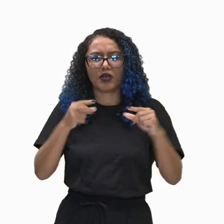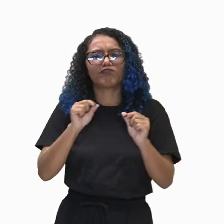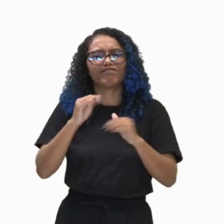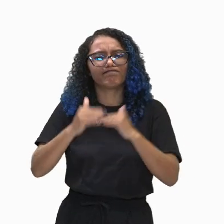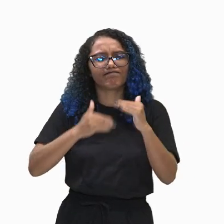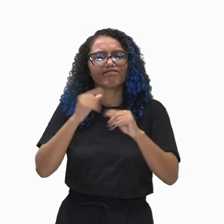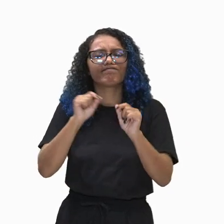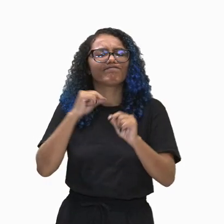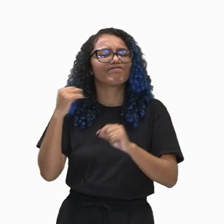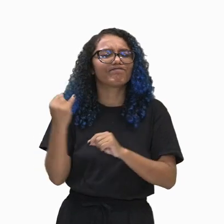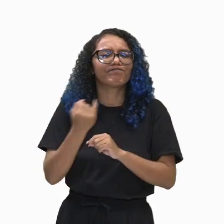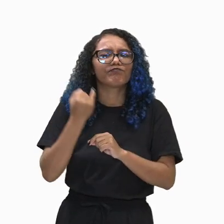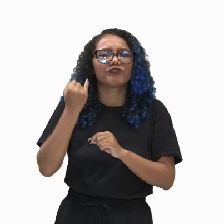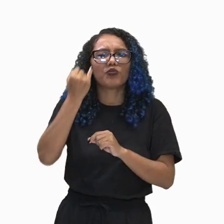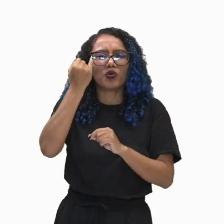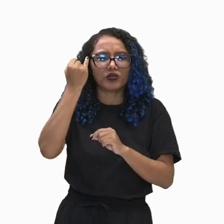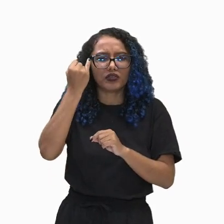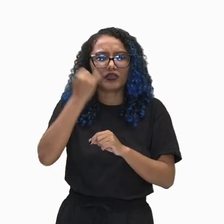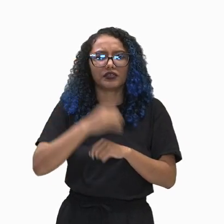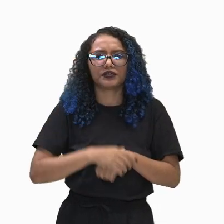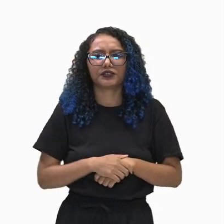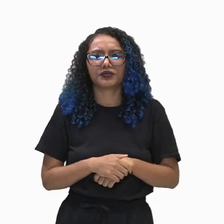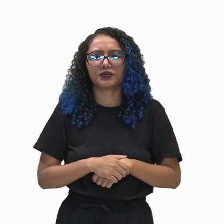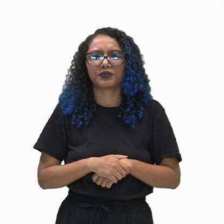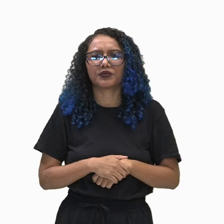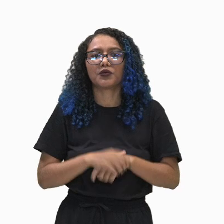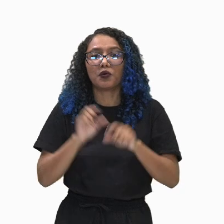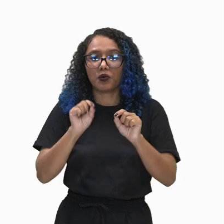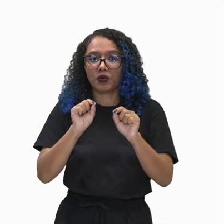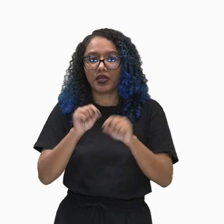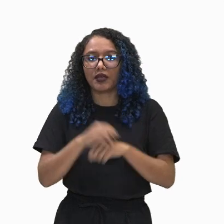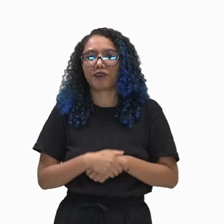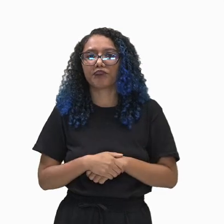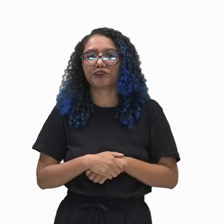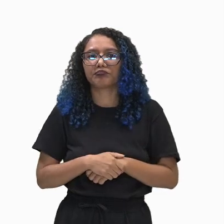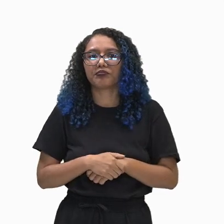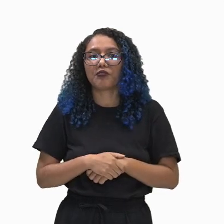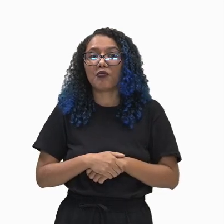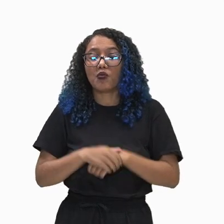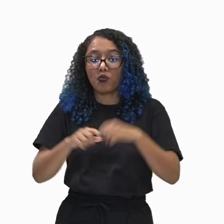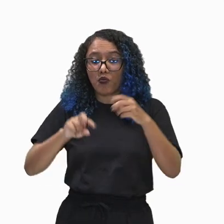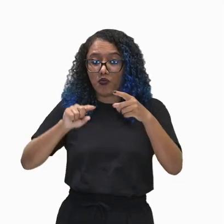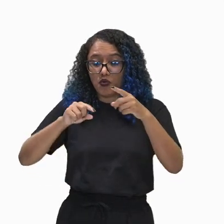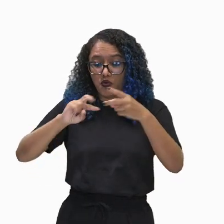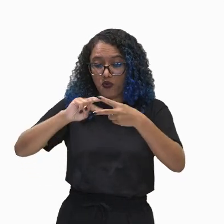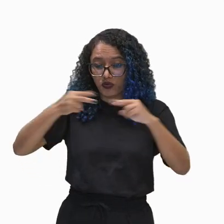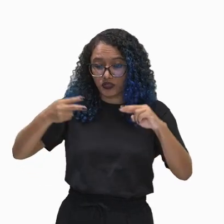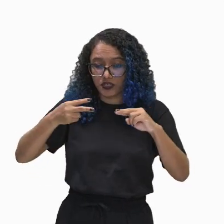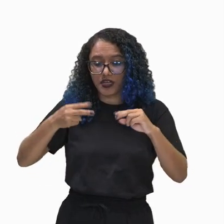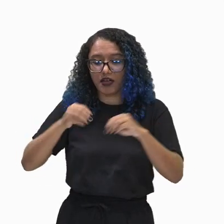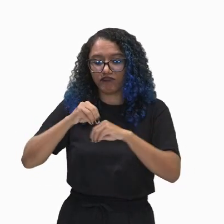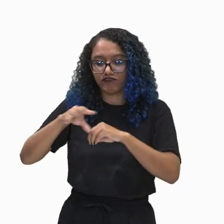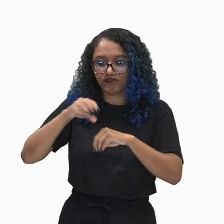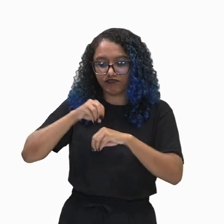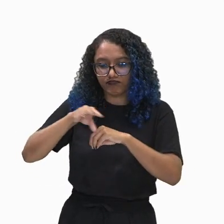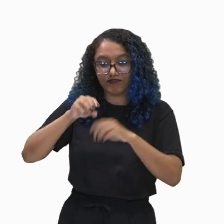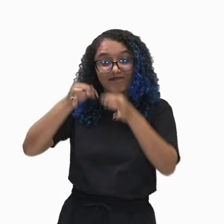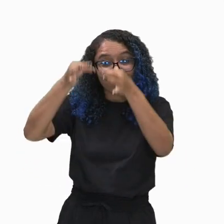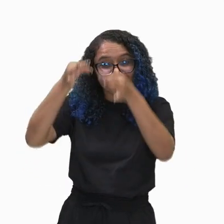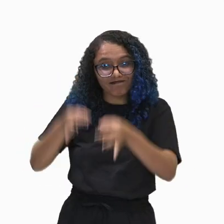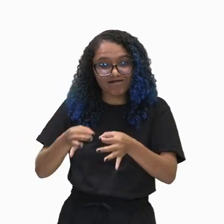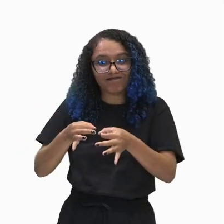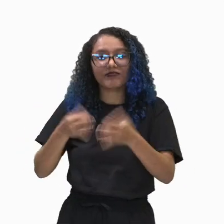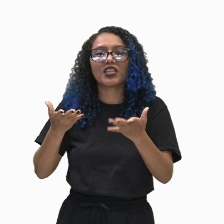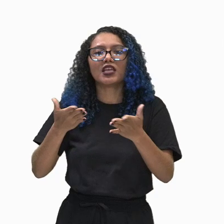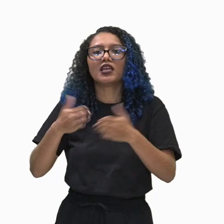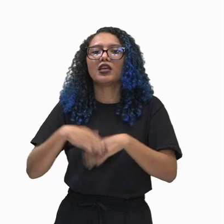processo crucial para a transmissão precisa desse material genético, né? E durante